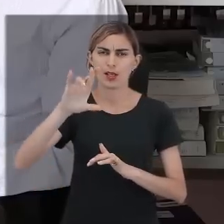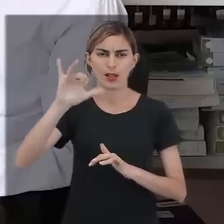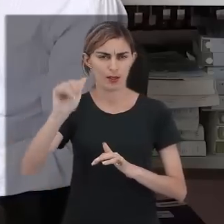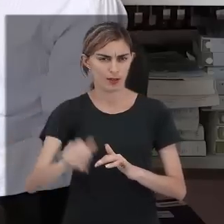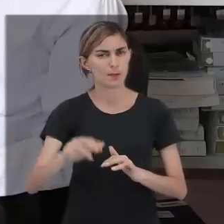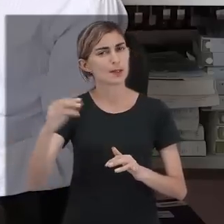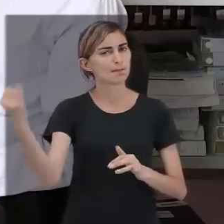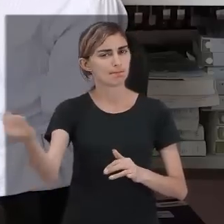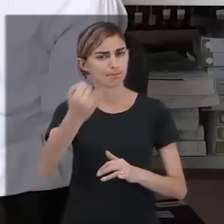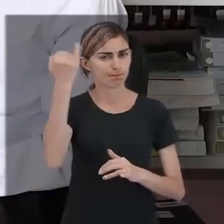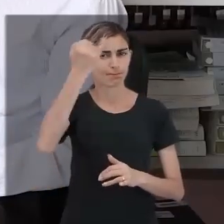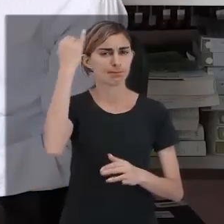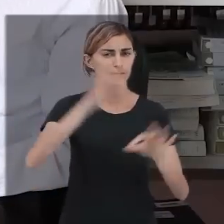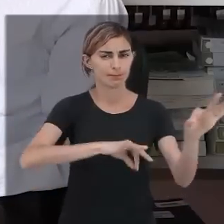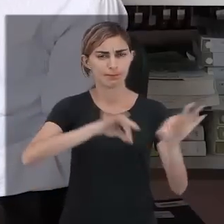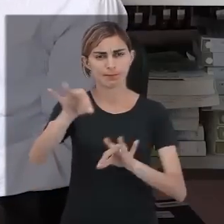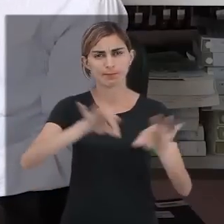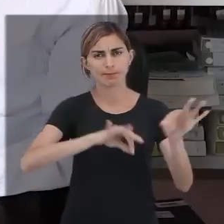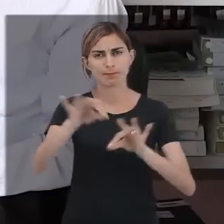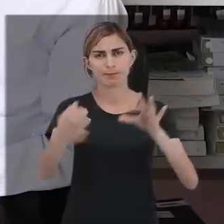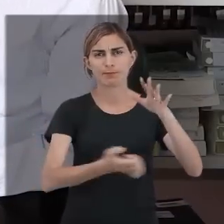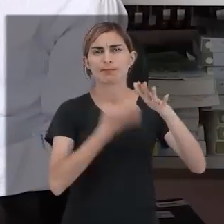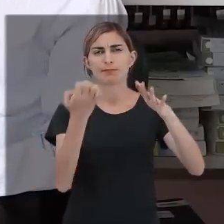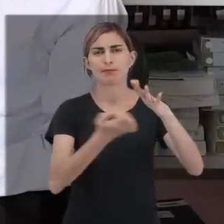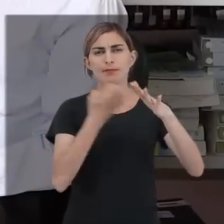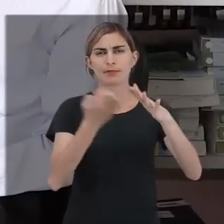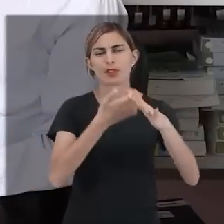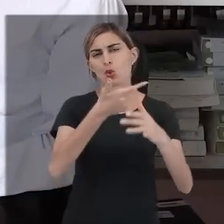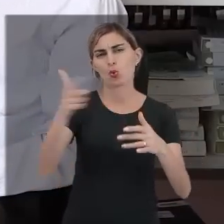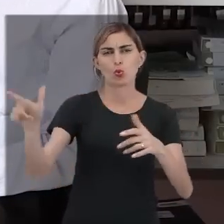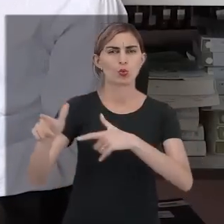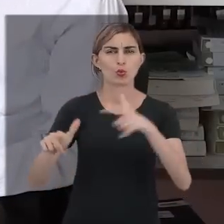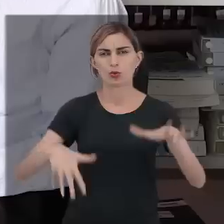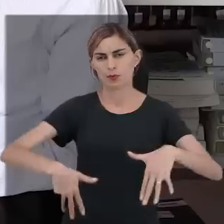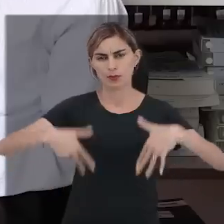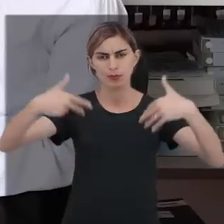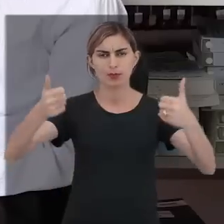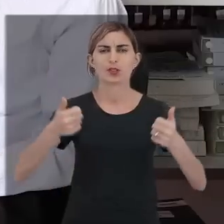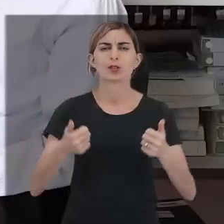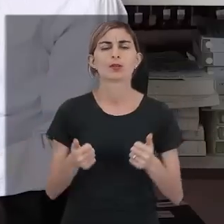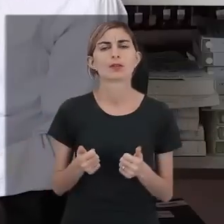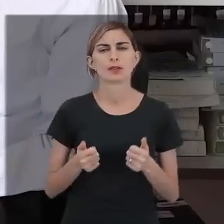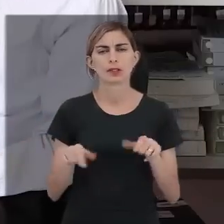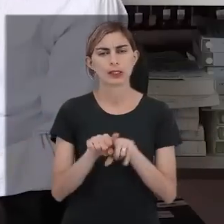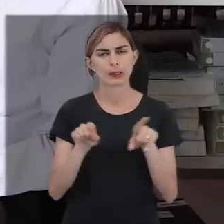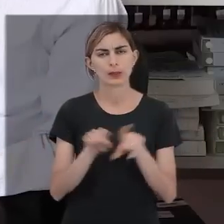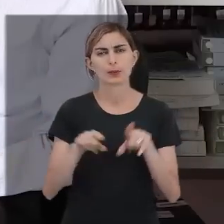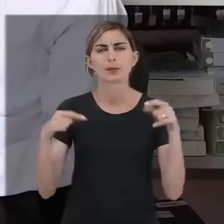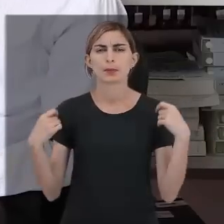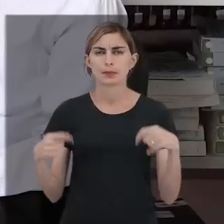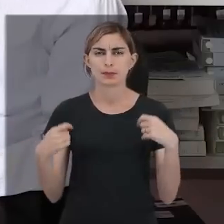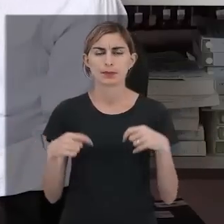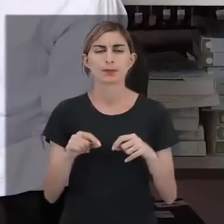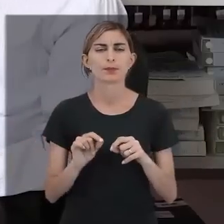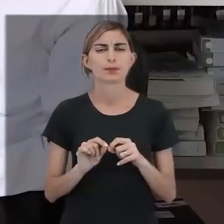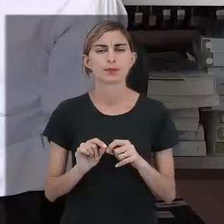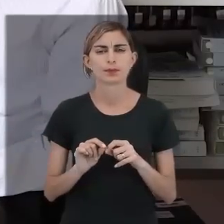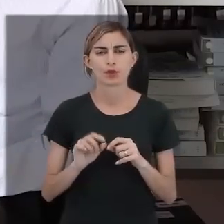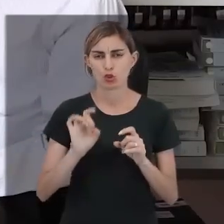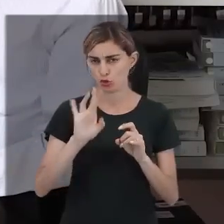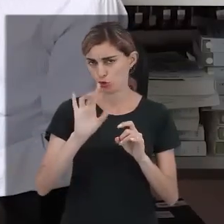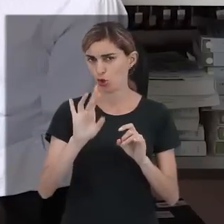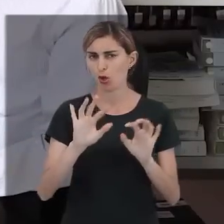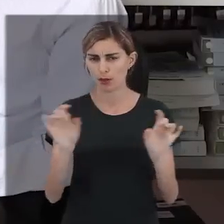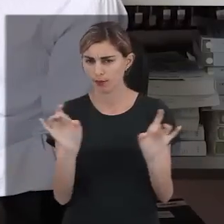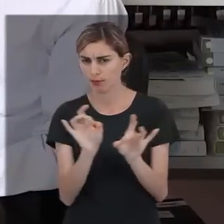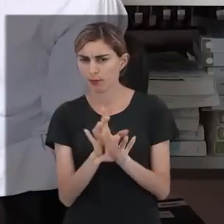extremamente importante e que prepara a empresa para outros tipos de melhoria. E esses requisitos, até só para a gente